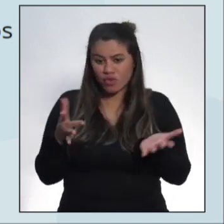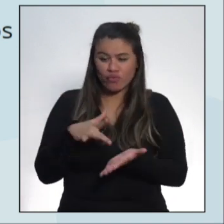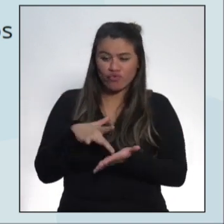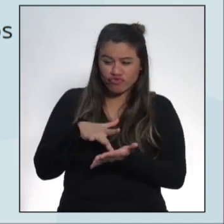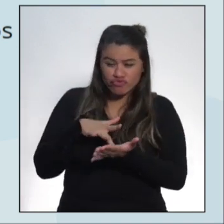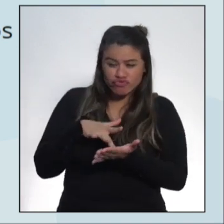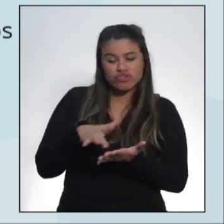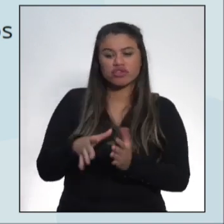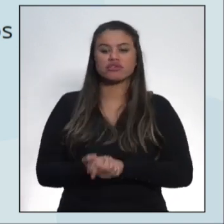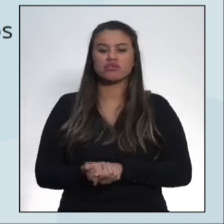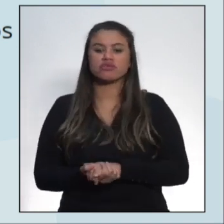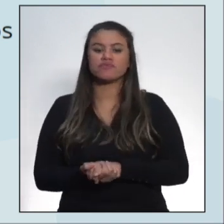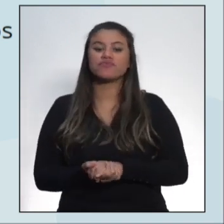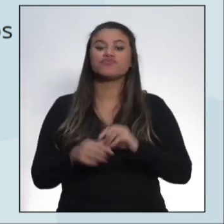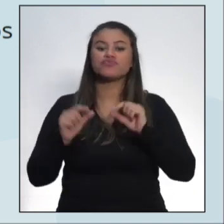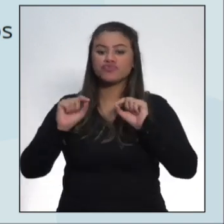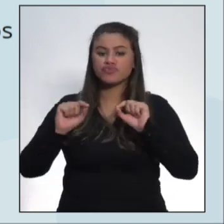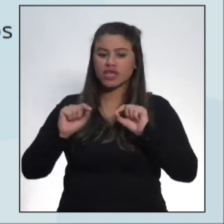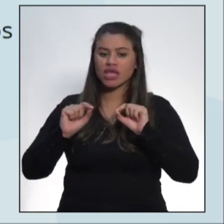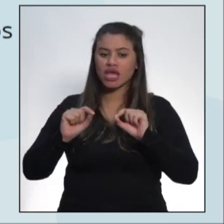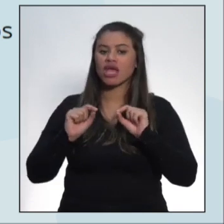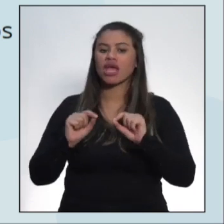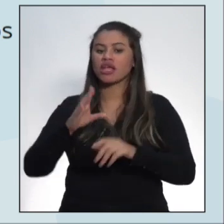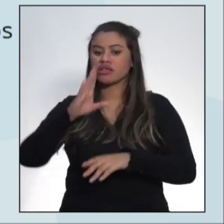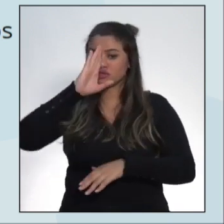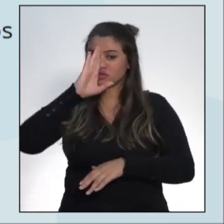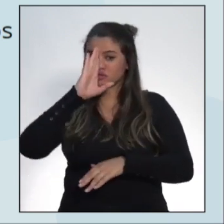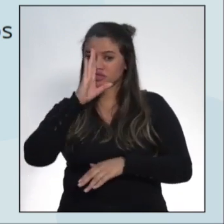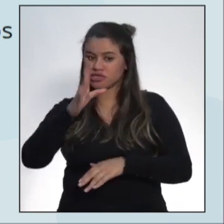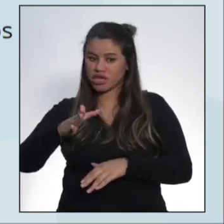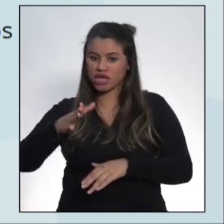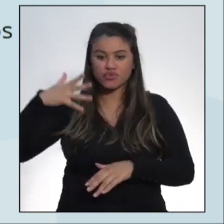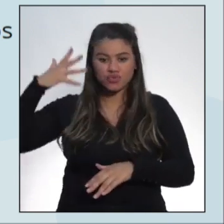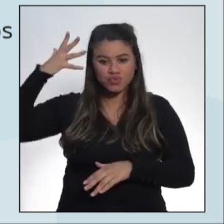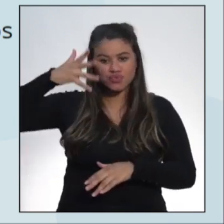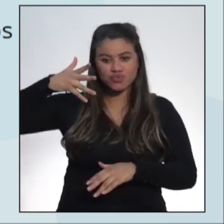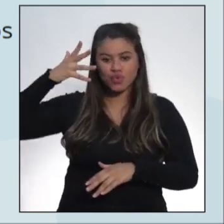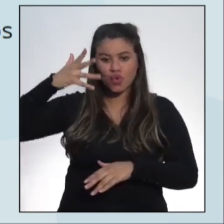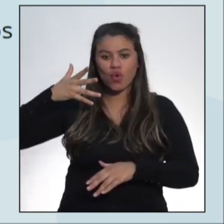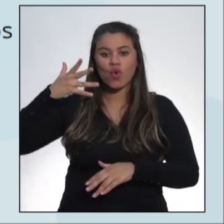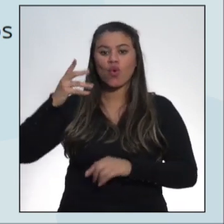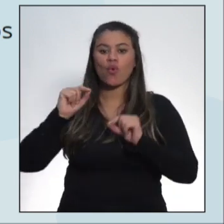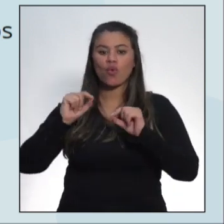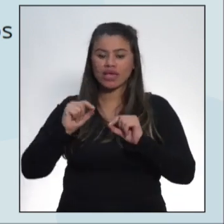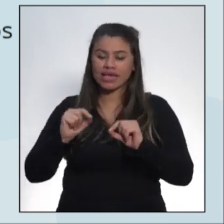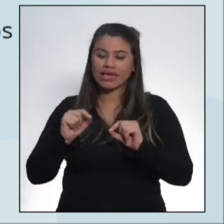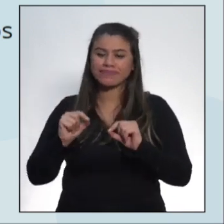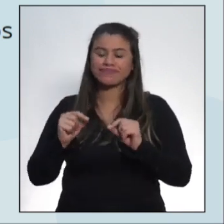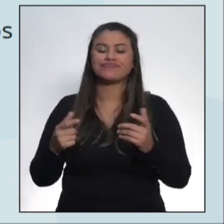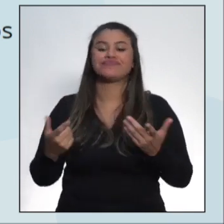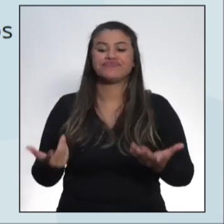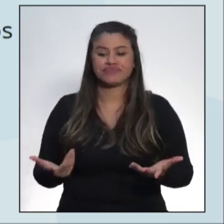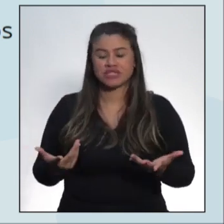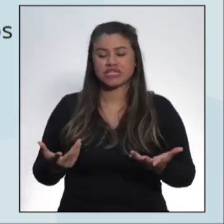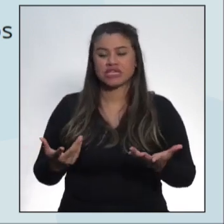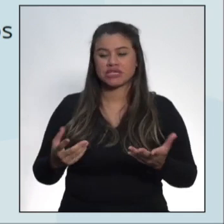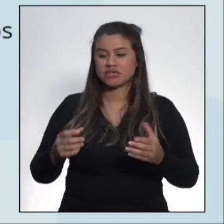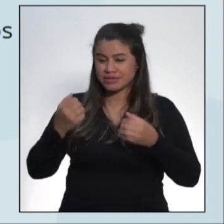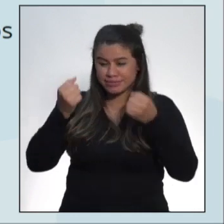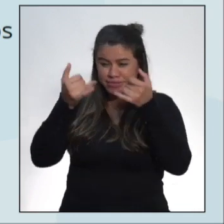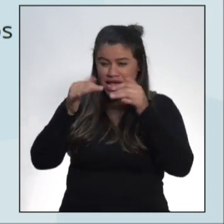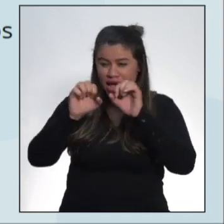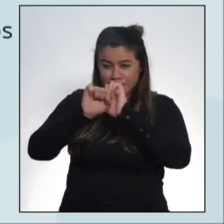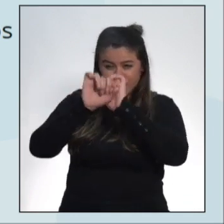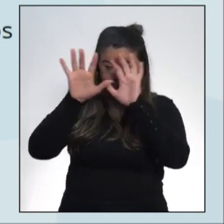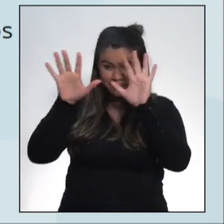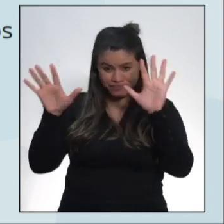qual reproduzimos fielmente as palavras utilizadas em um diálogo. Deixa eu ser mais claro para vocês o que é um discurso direto, a